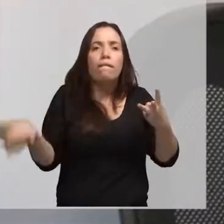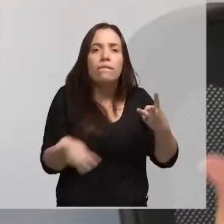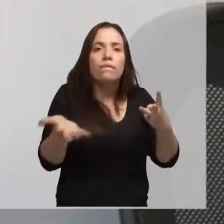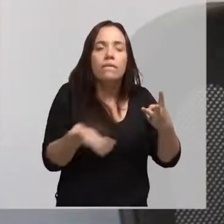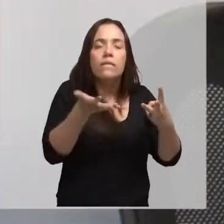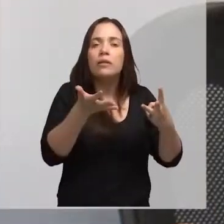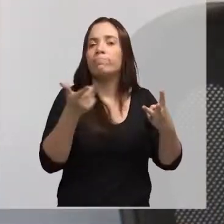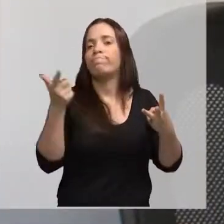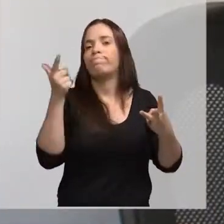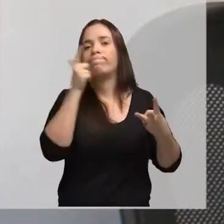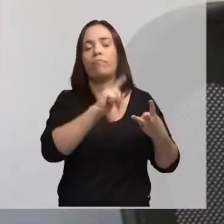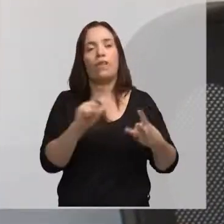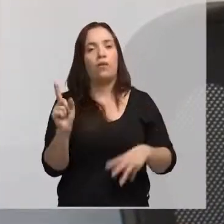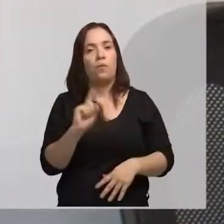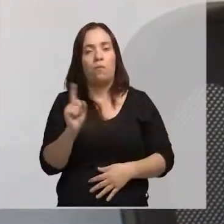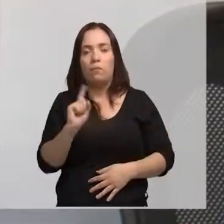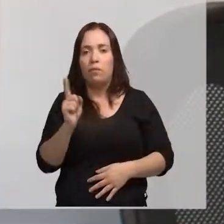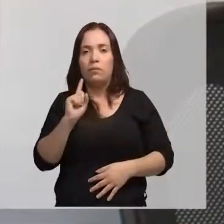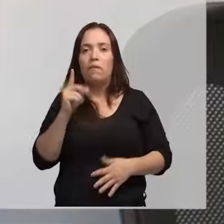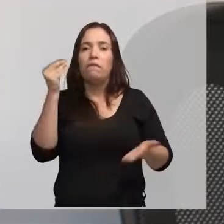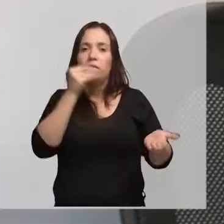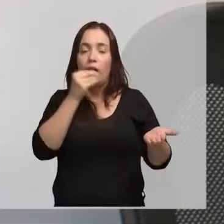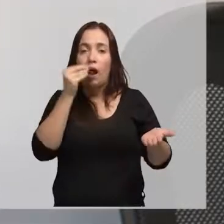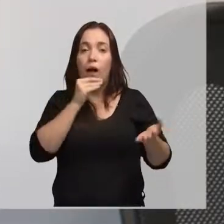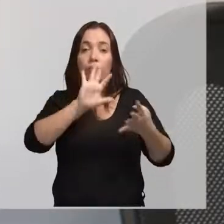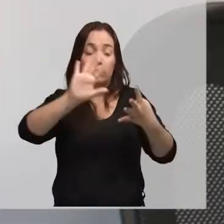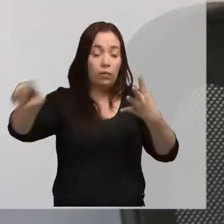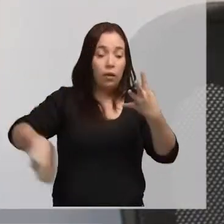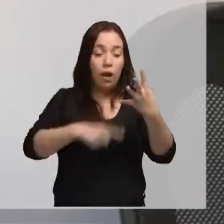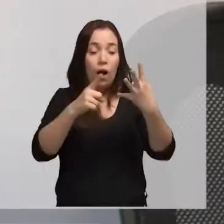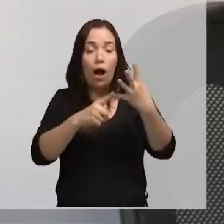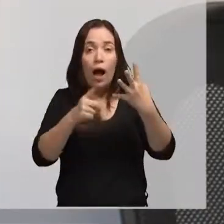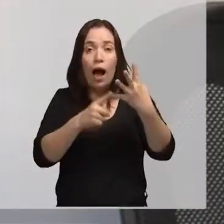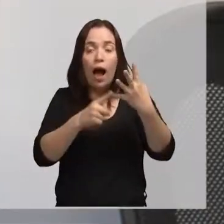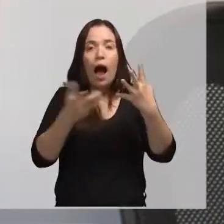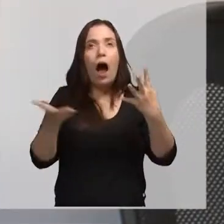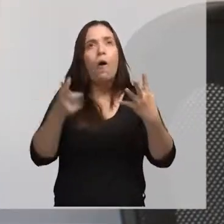conseguiu crescer. E, por último, eles agora,